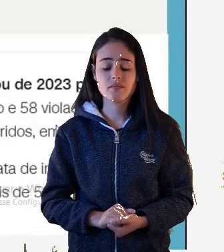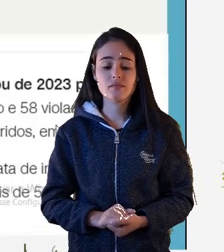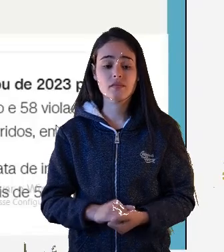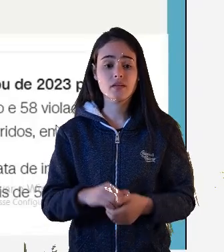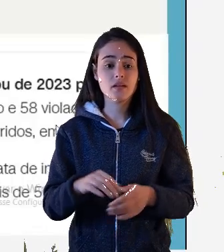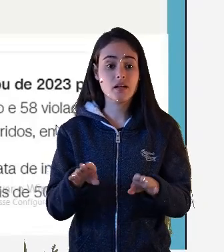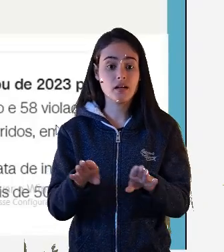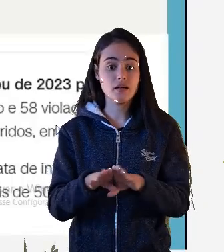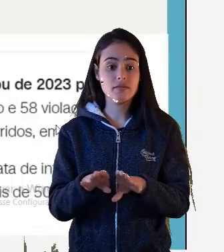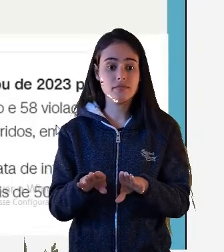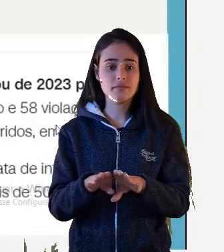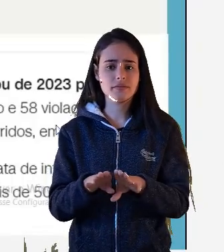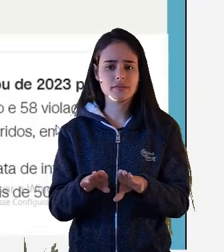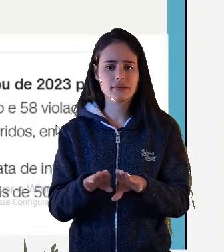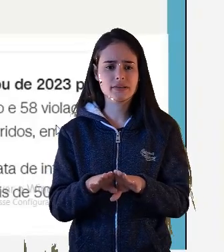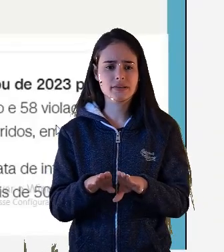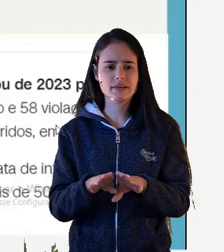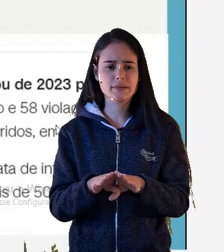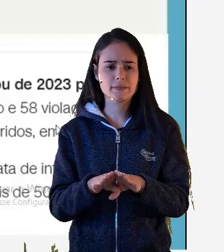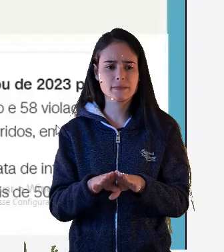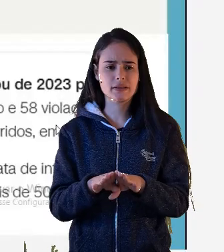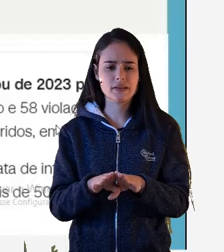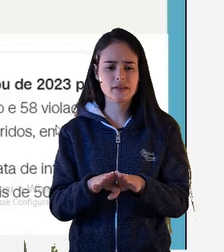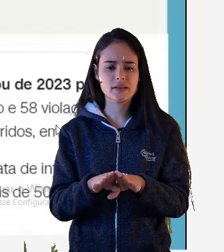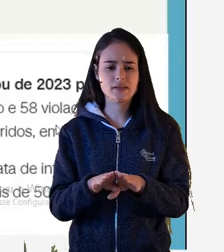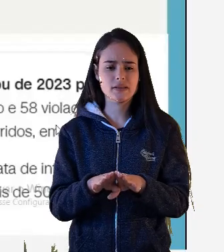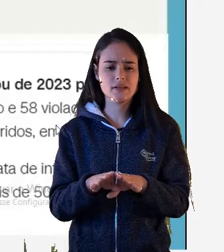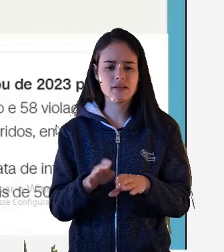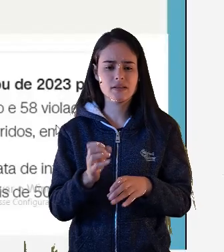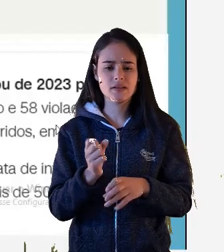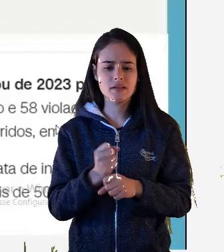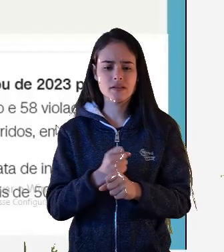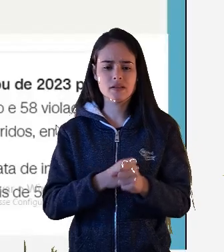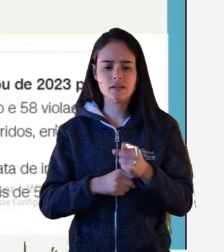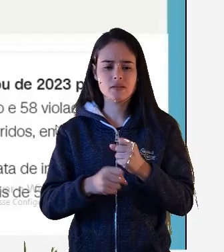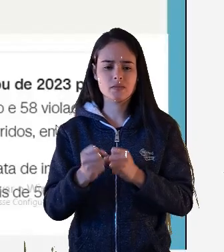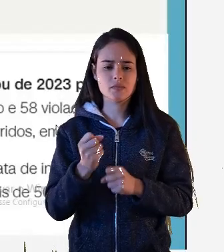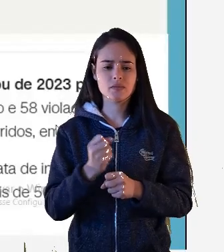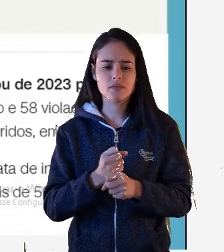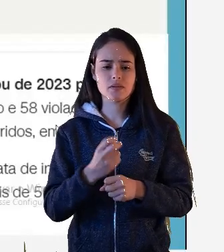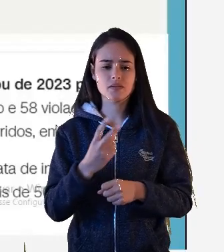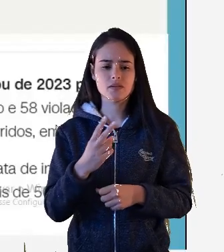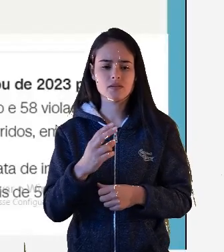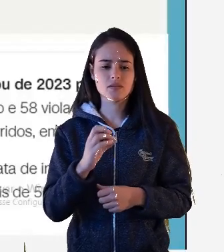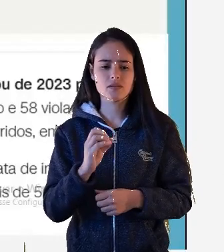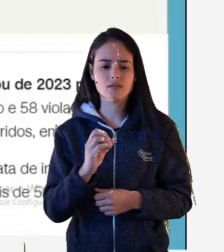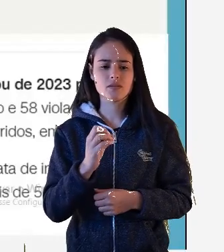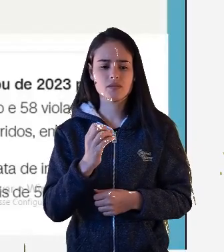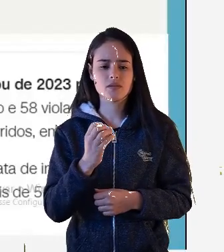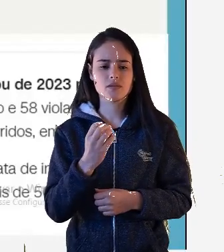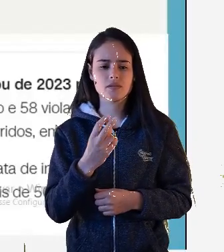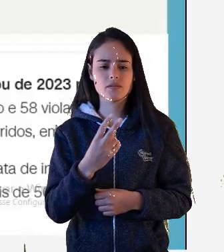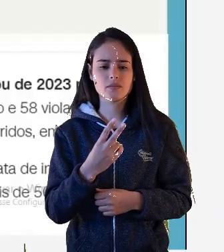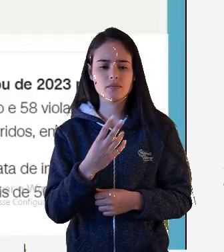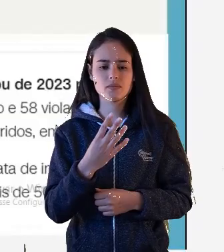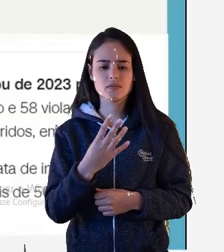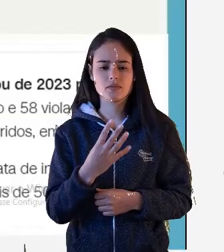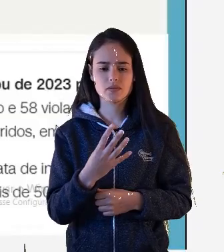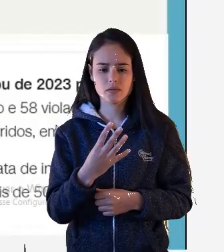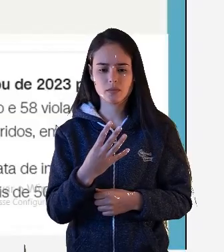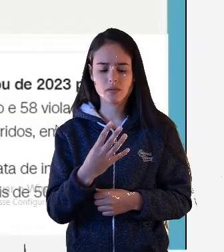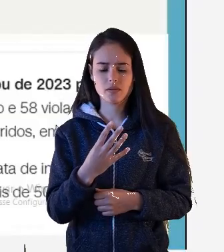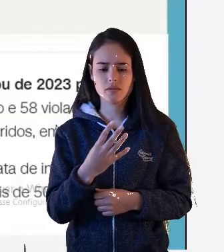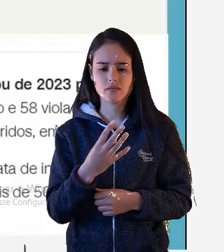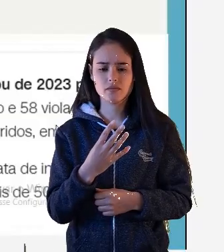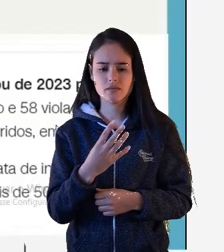disso, mas é bom ver os números, né? Quase dobrou de 2023 para 2024. São Paulo, Rio de Janeiro e Bahia são os estados com